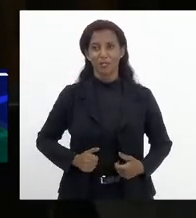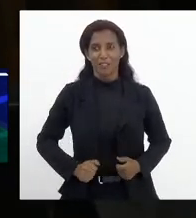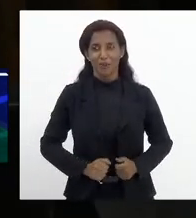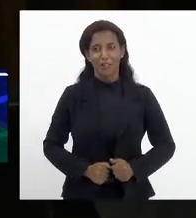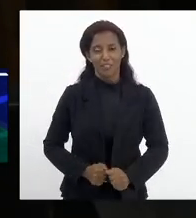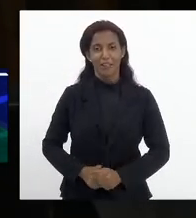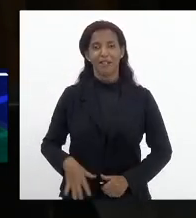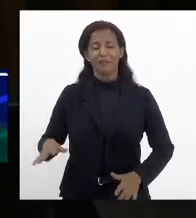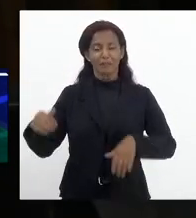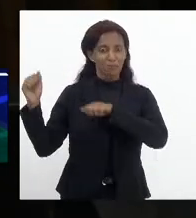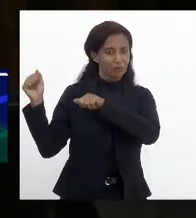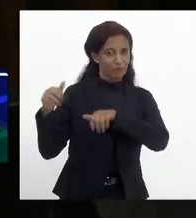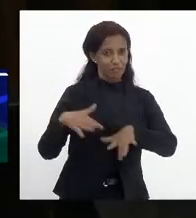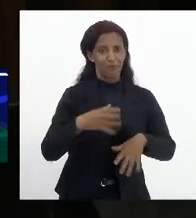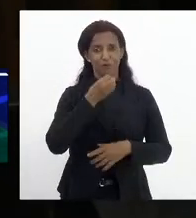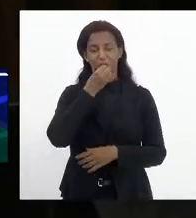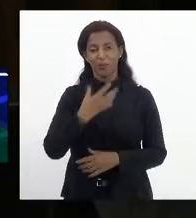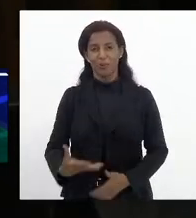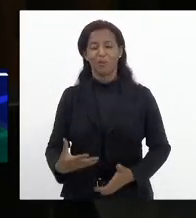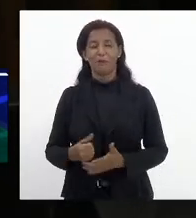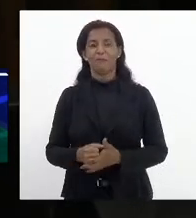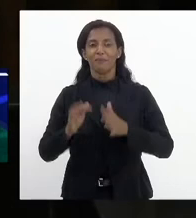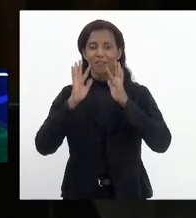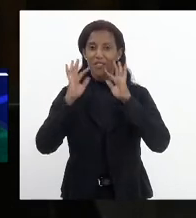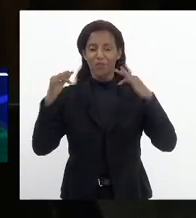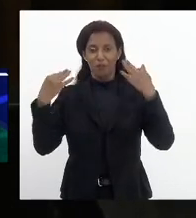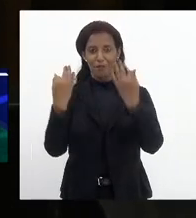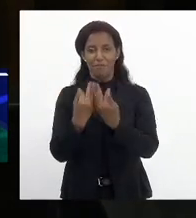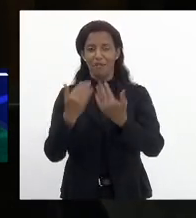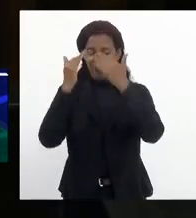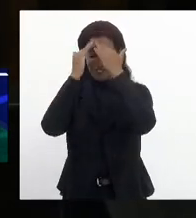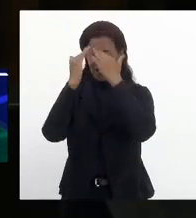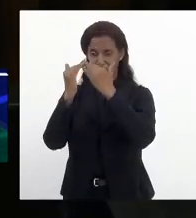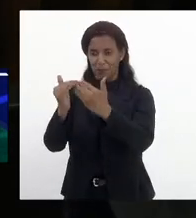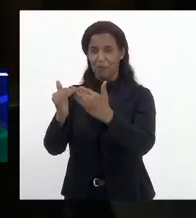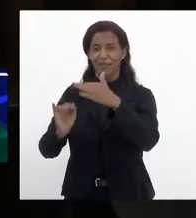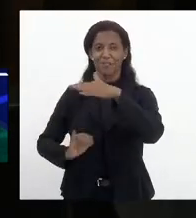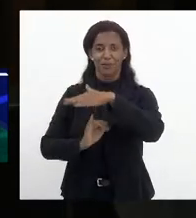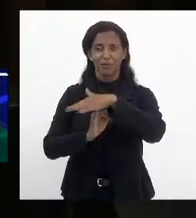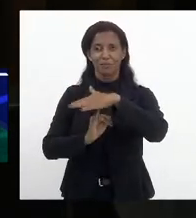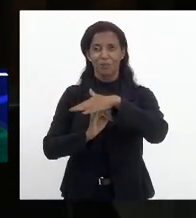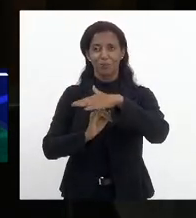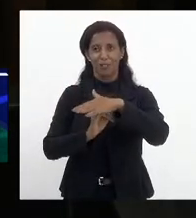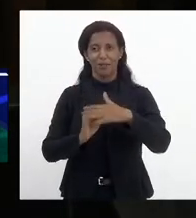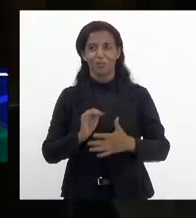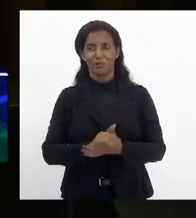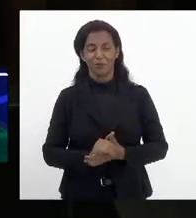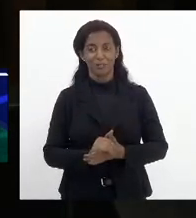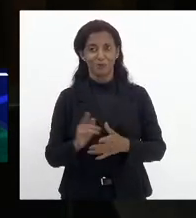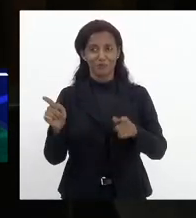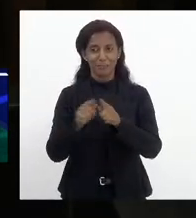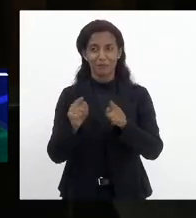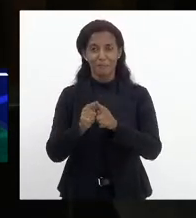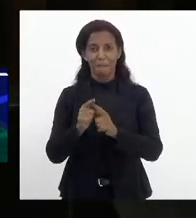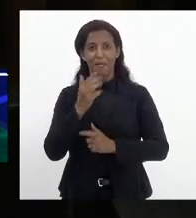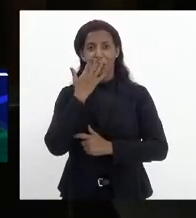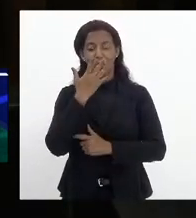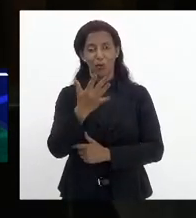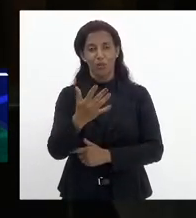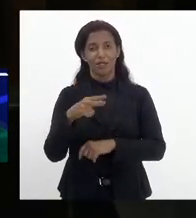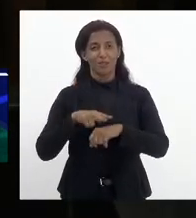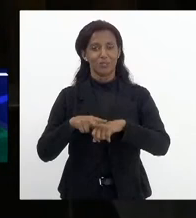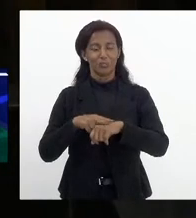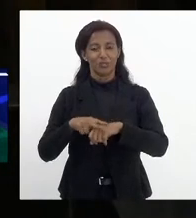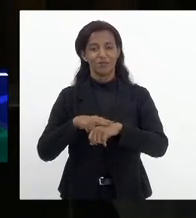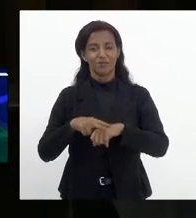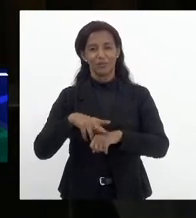manifestação ordeira, pacífica, das famílias, em respeito às instituições e, sobretudo, colorida de verde